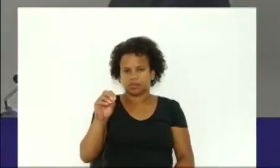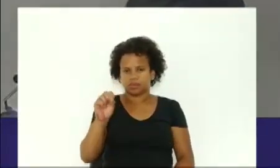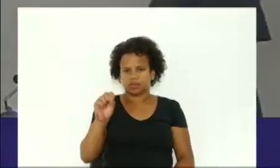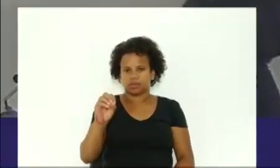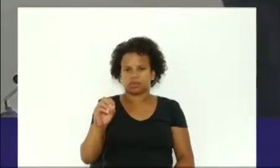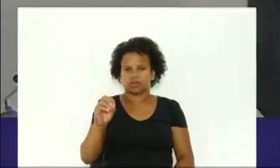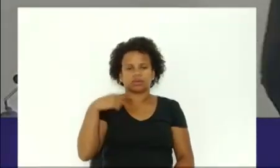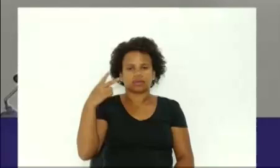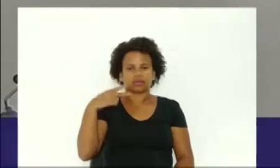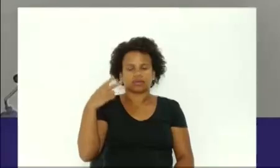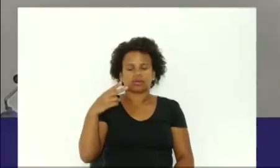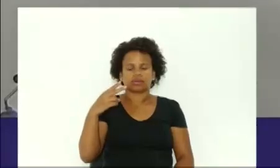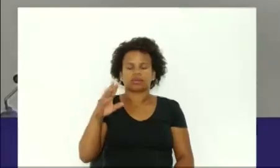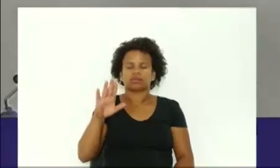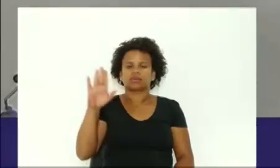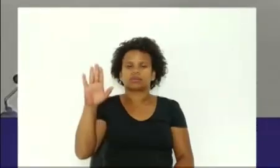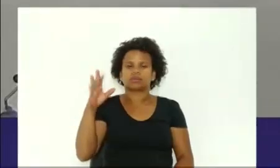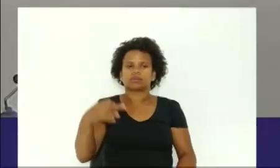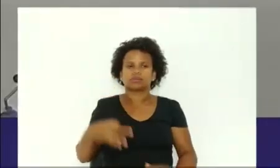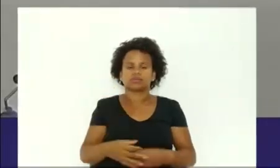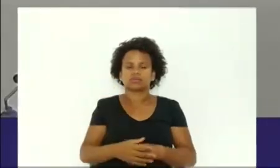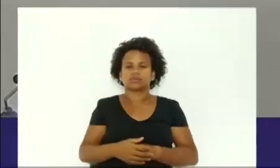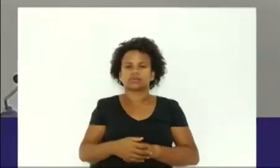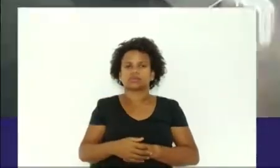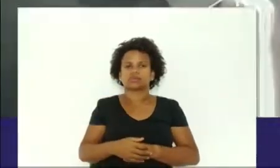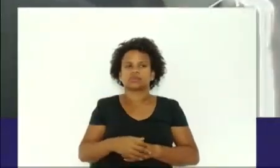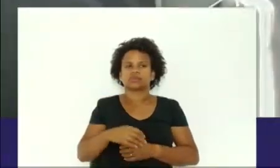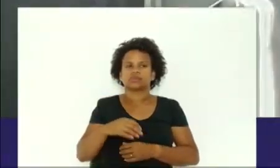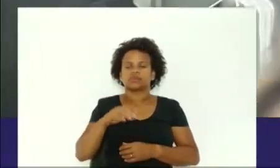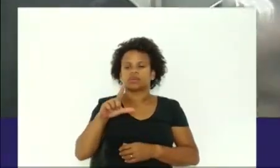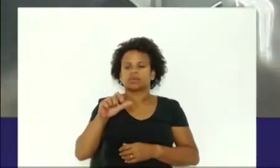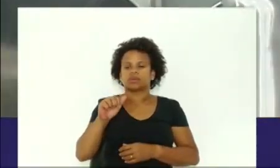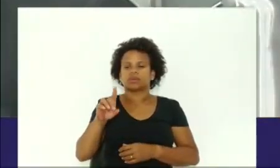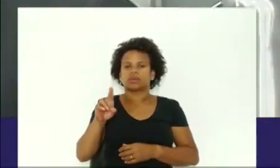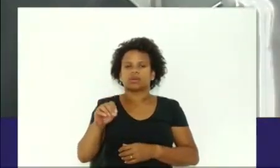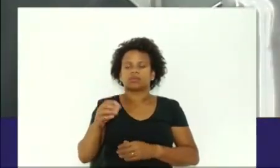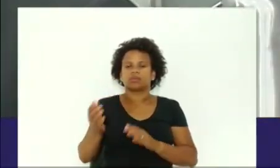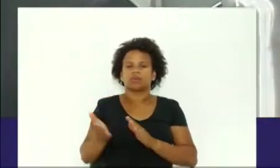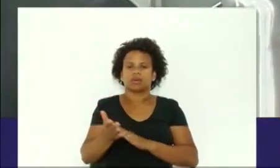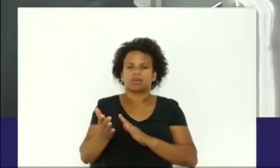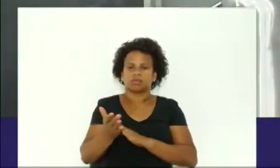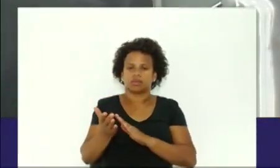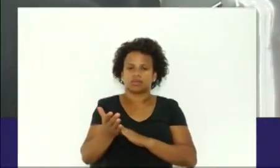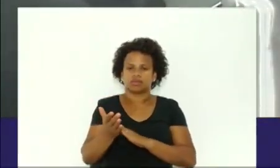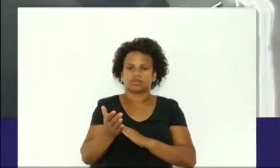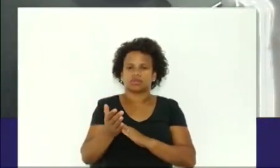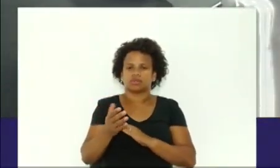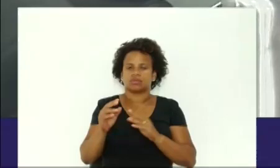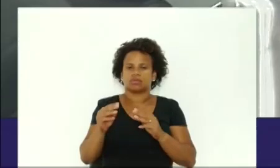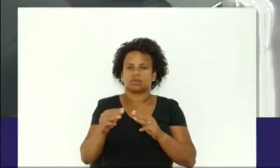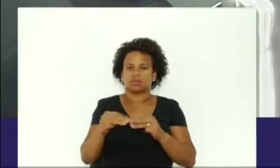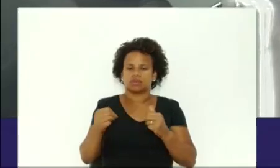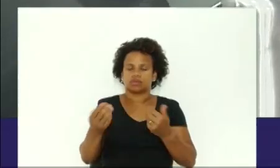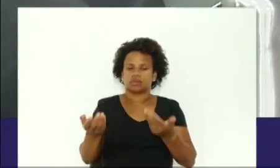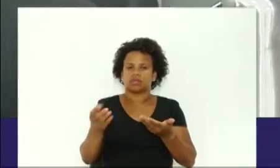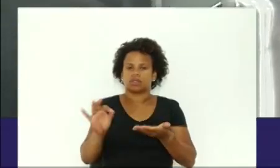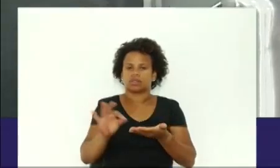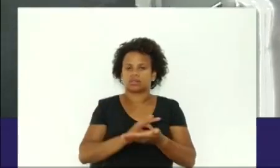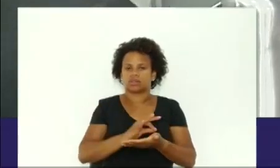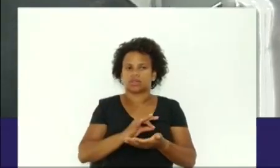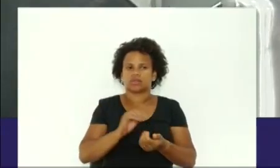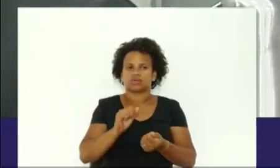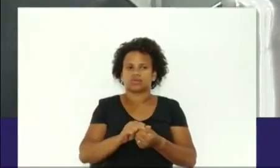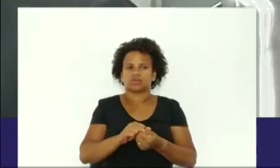palavra, pela ordem, o vereador Sargento Lauda. Parabéns pela moção. Para ser mais rápido, eu gostaria de assinar.